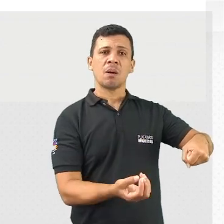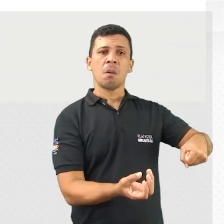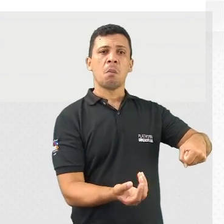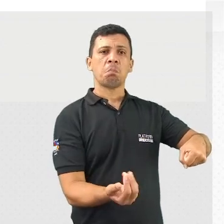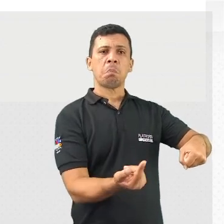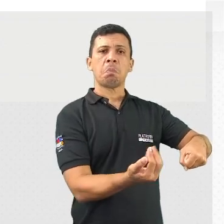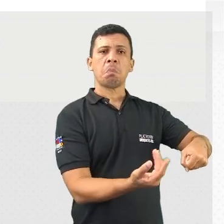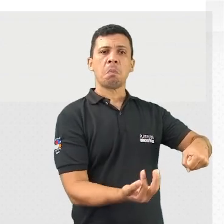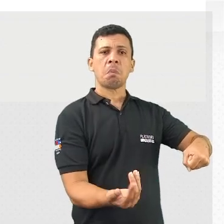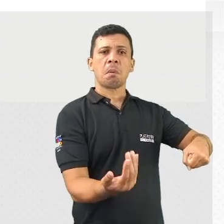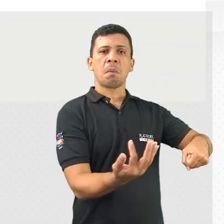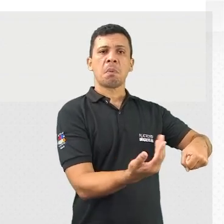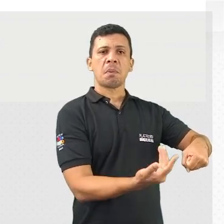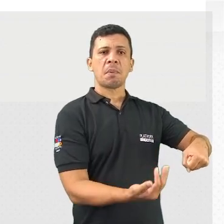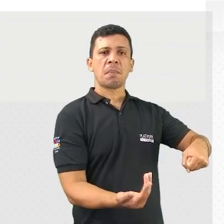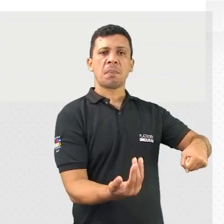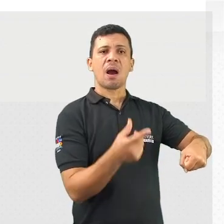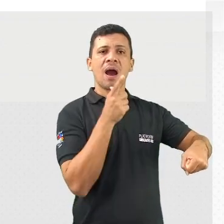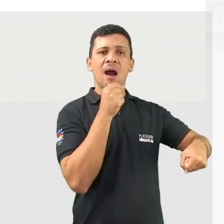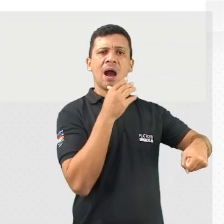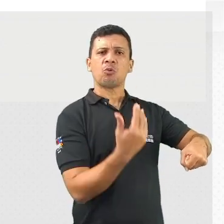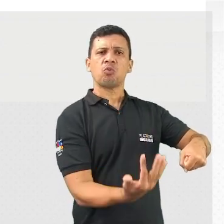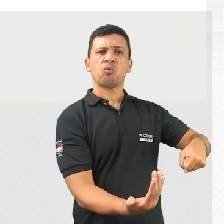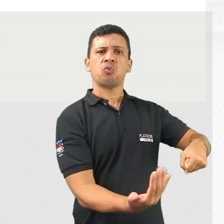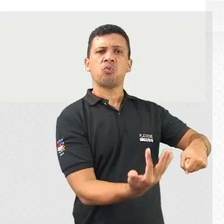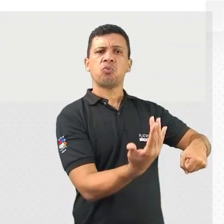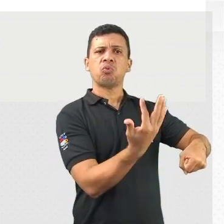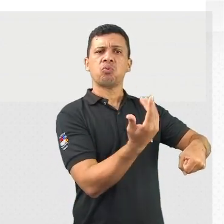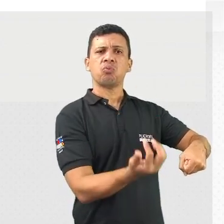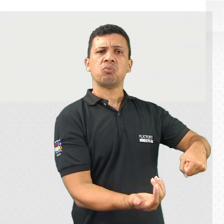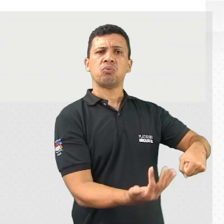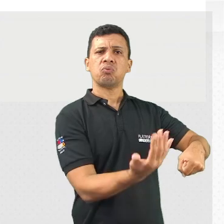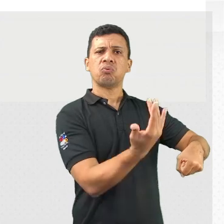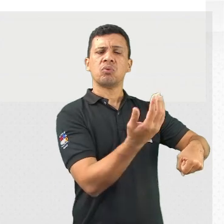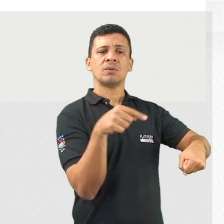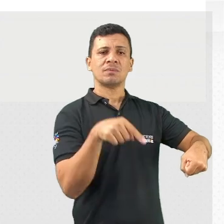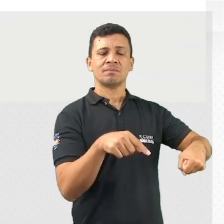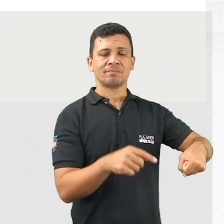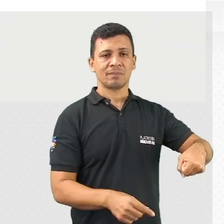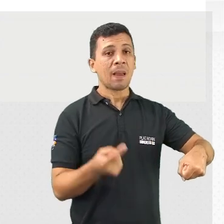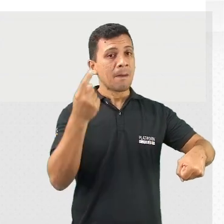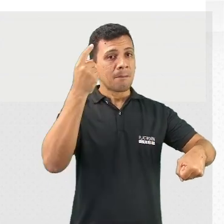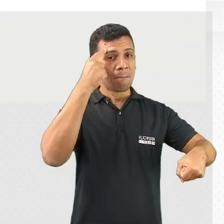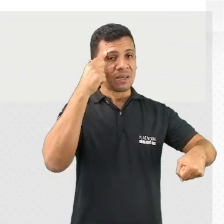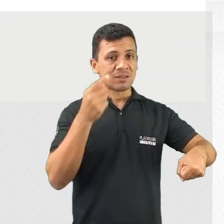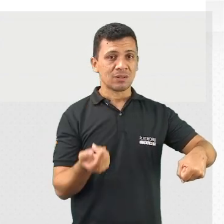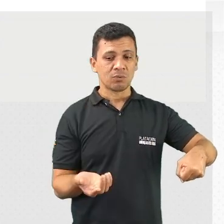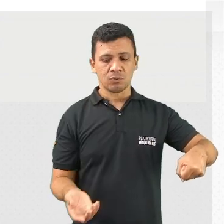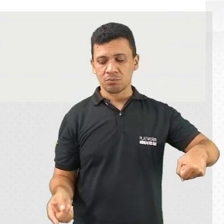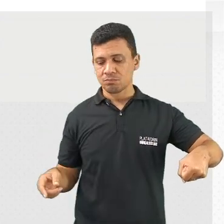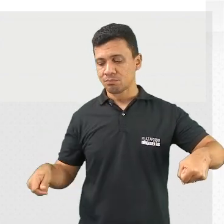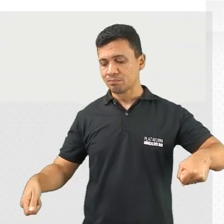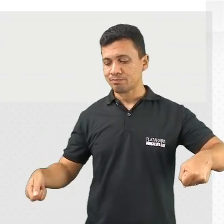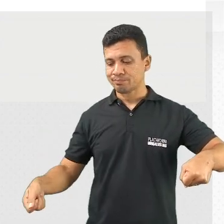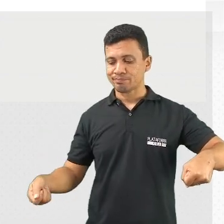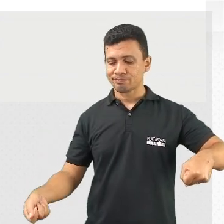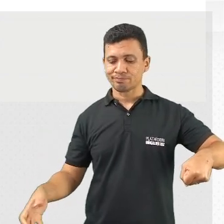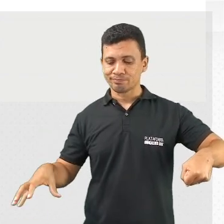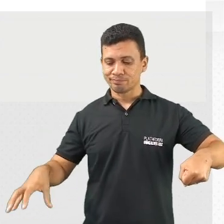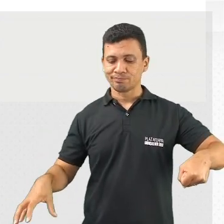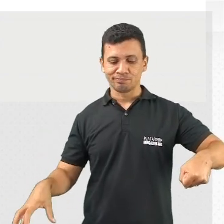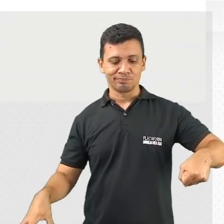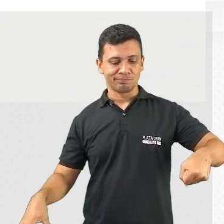borbulhar, ela vai começar a evaporar. Imagina que eu pego e coloco uma tampa